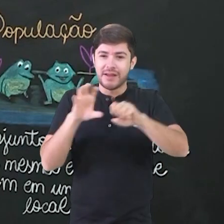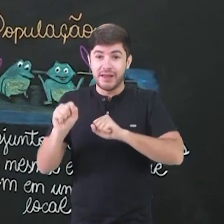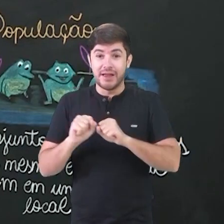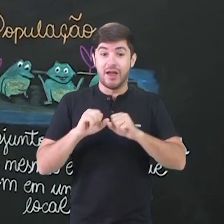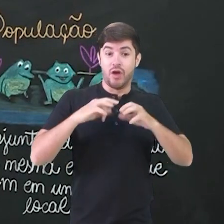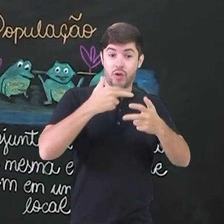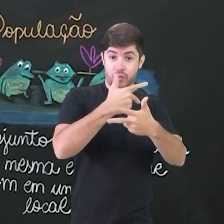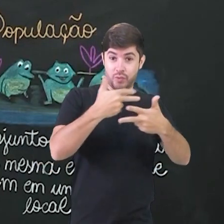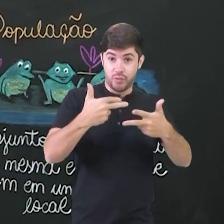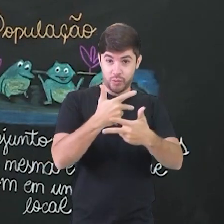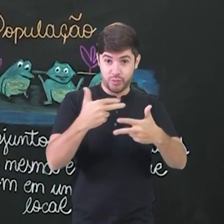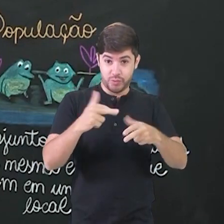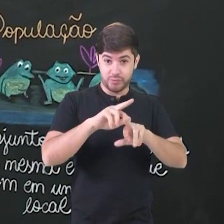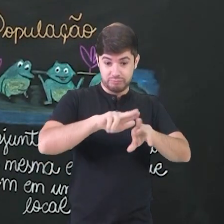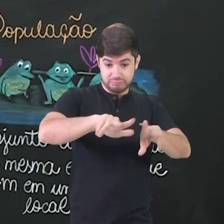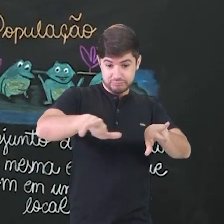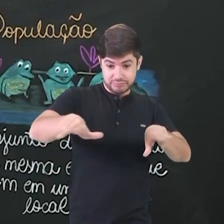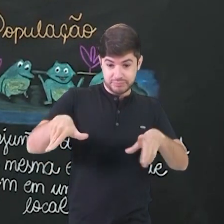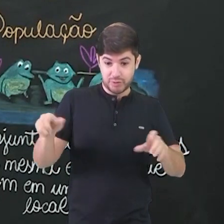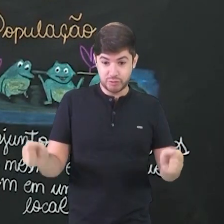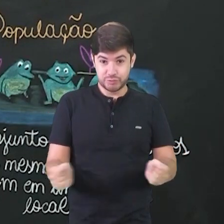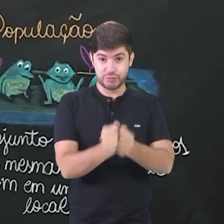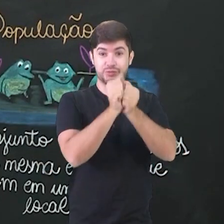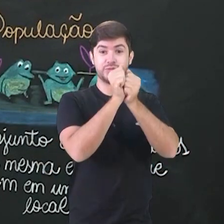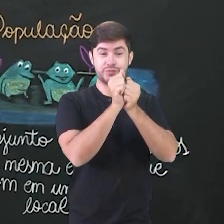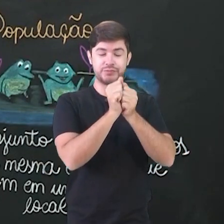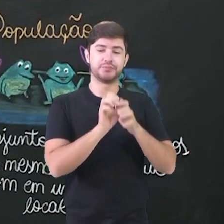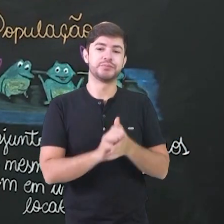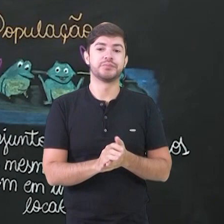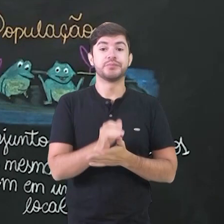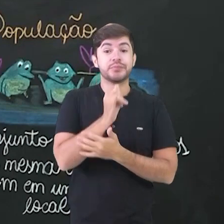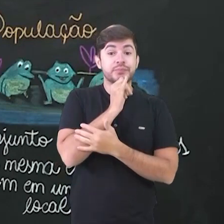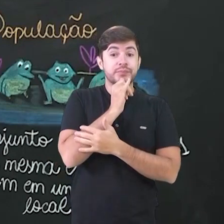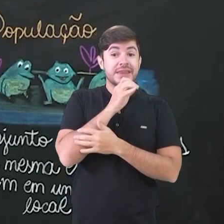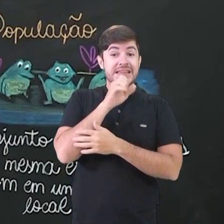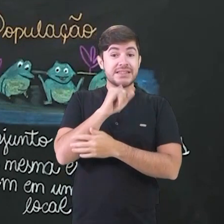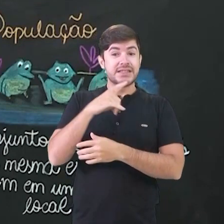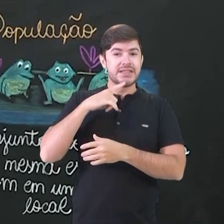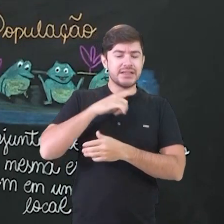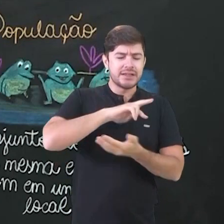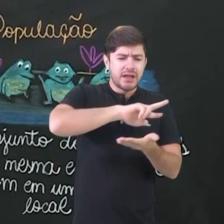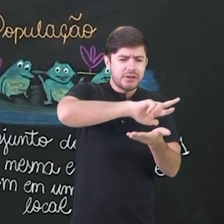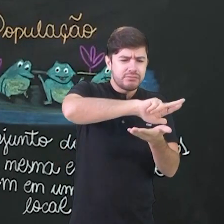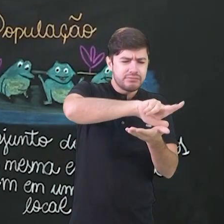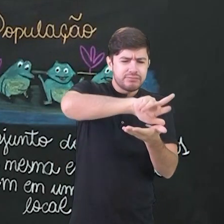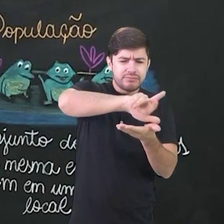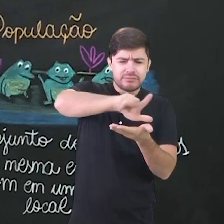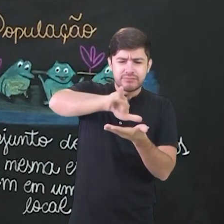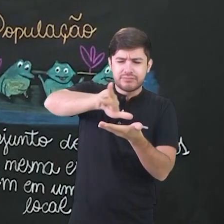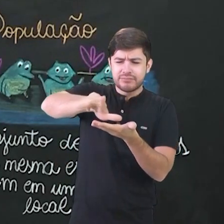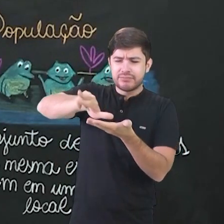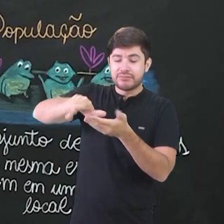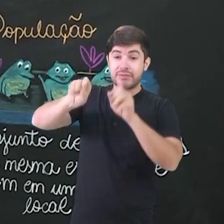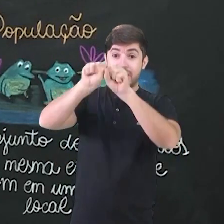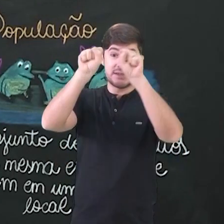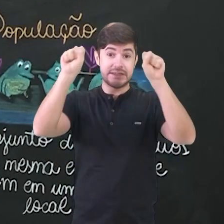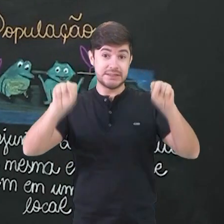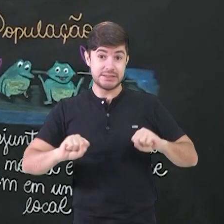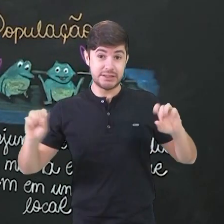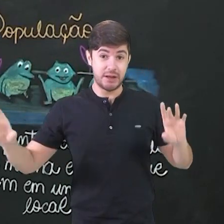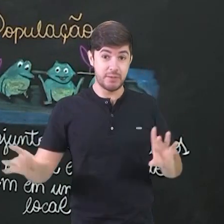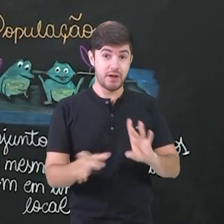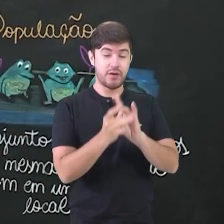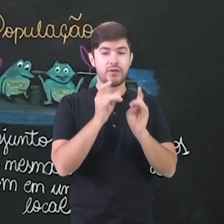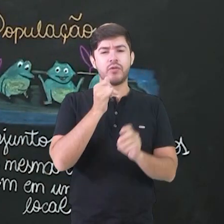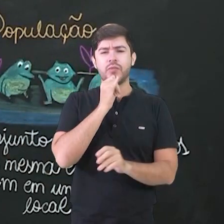diferentes órgãos, formei aqui, ó, tenho um sistema. Quando eu tenho então vários sistemas reunidos, olhando aqui para